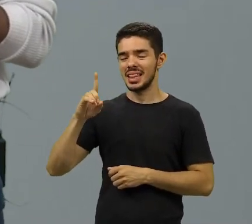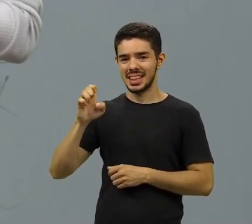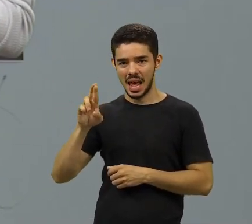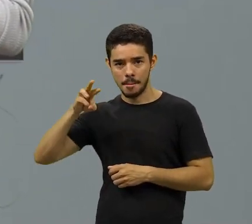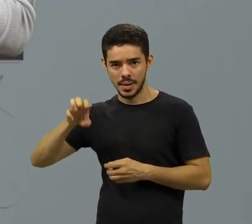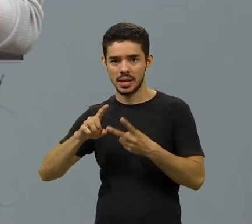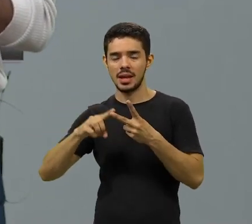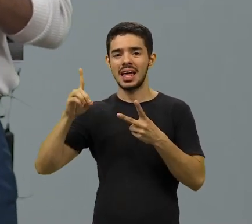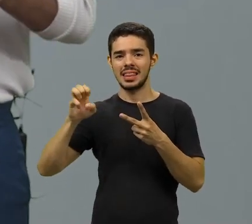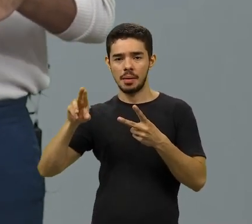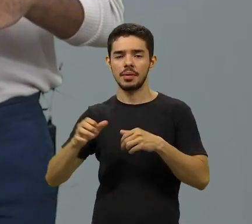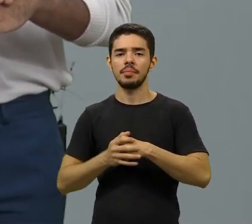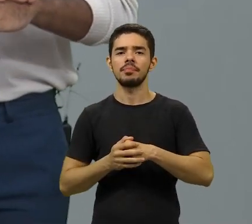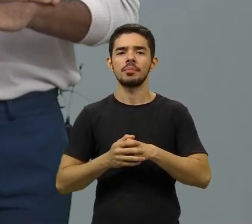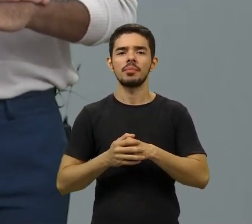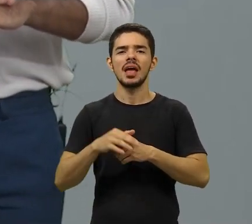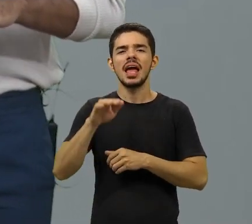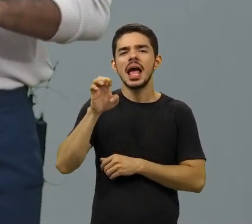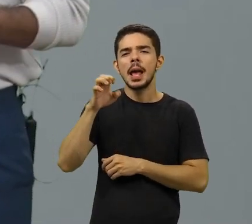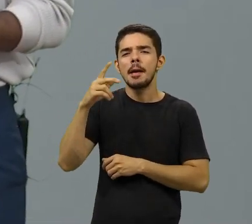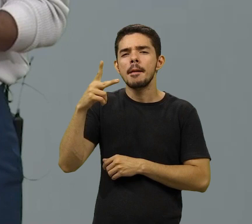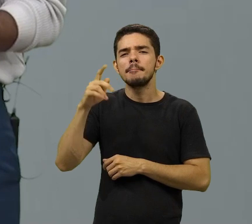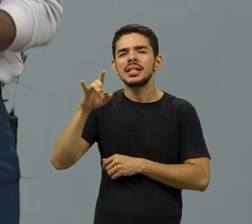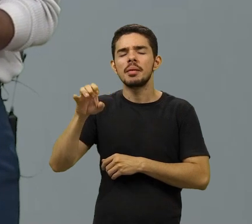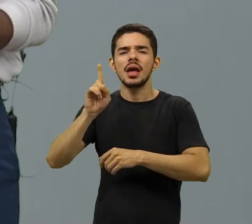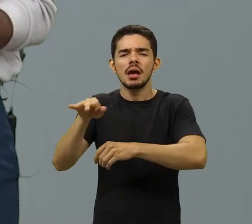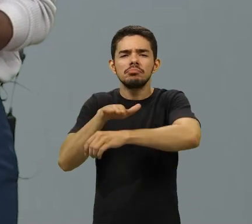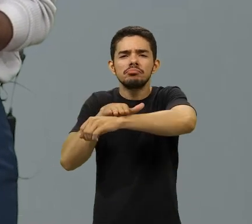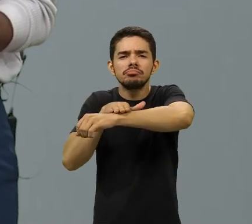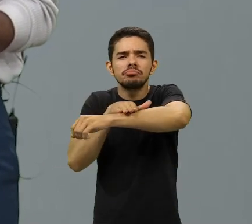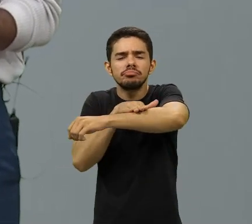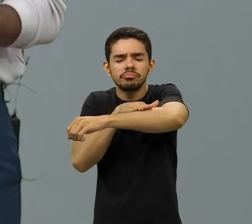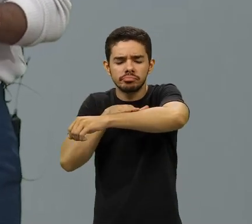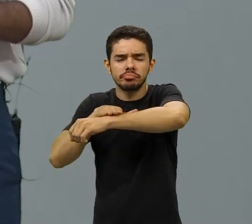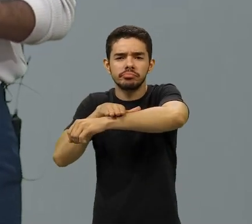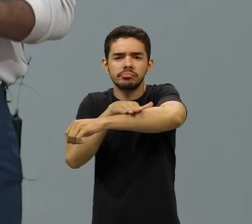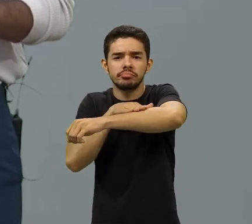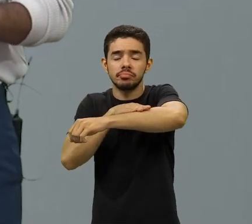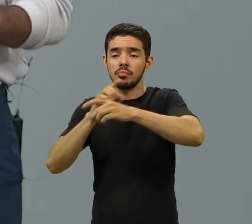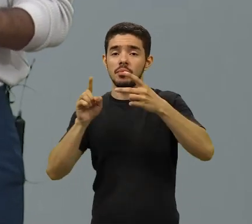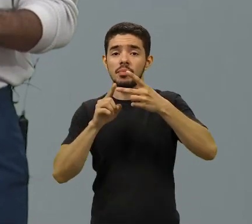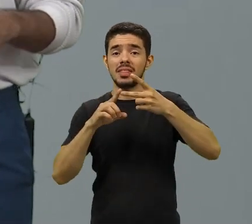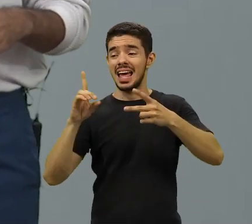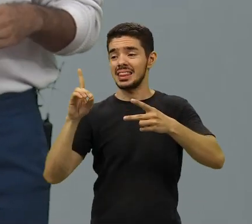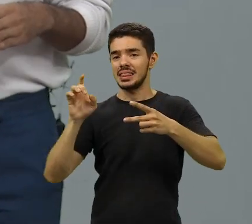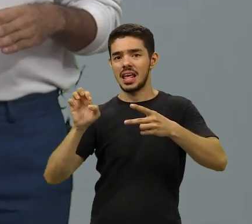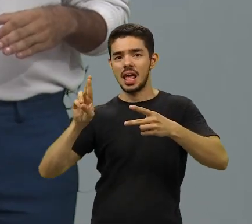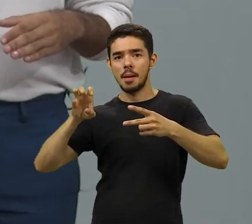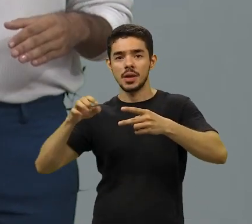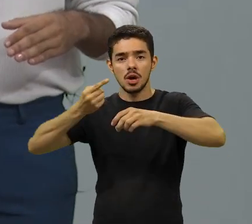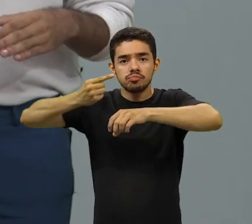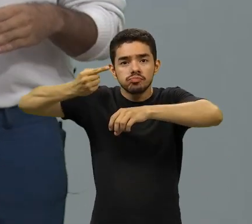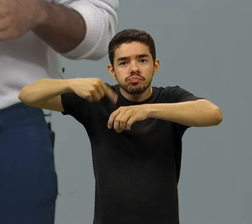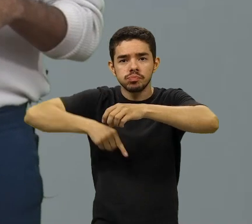derme, a epiderme é a parte mais superficial da pele e nós temos a derme, que é a parte